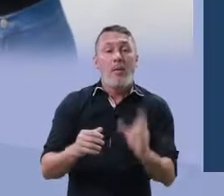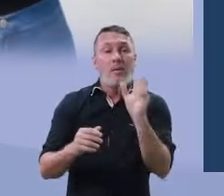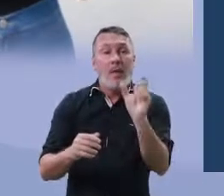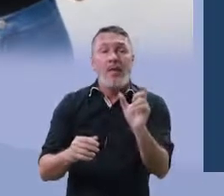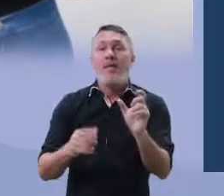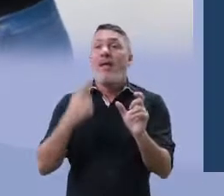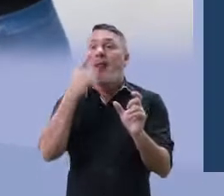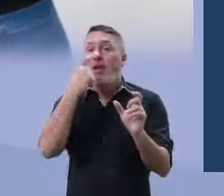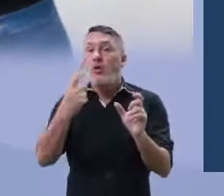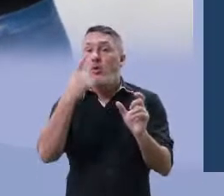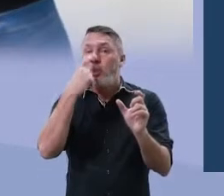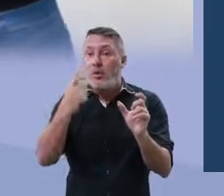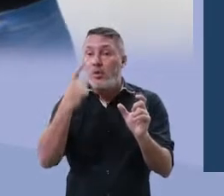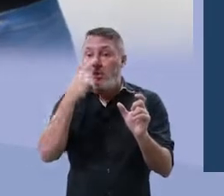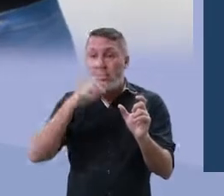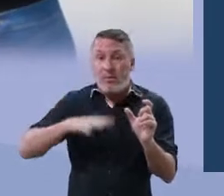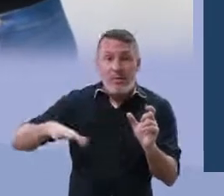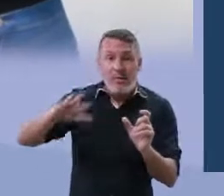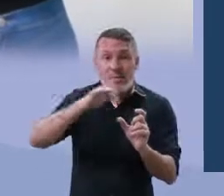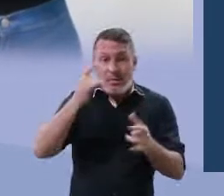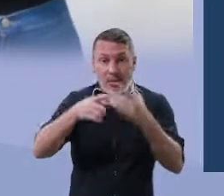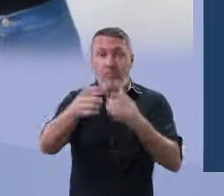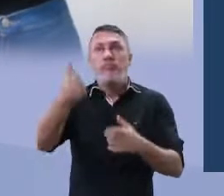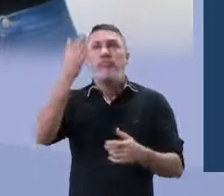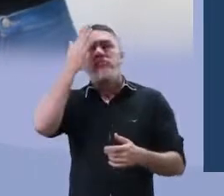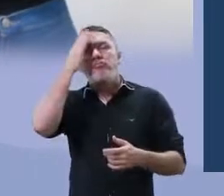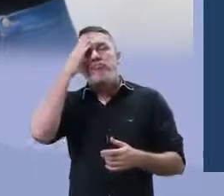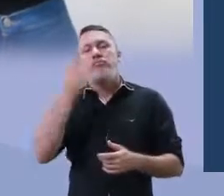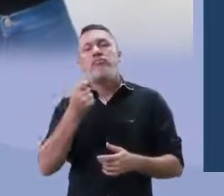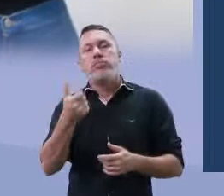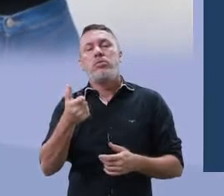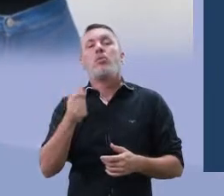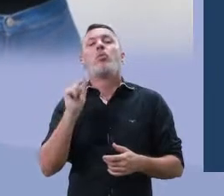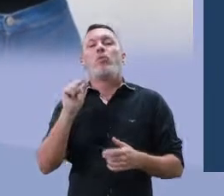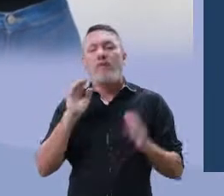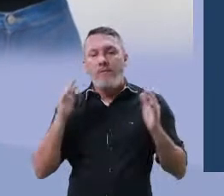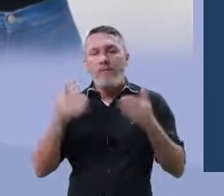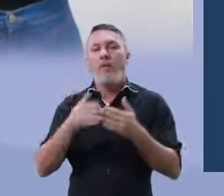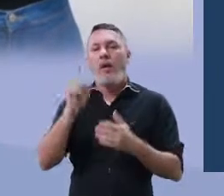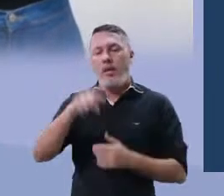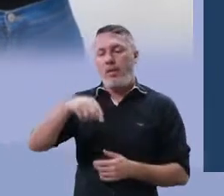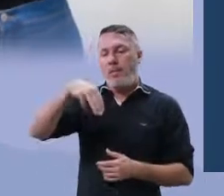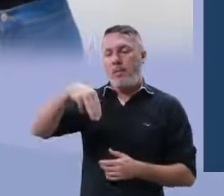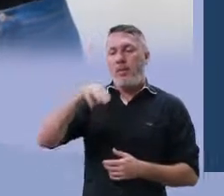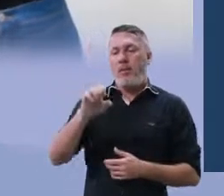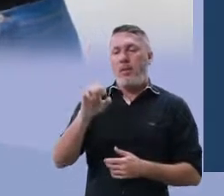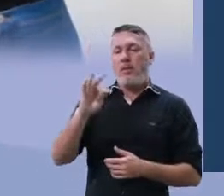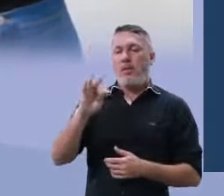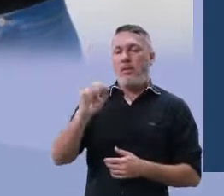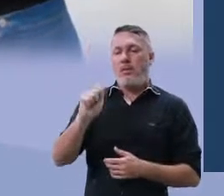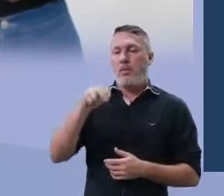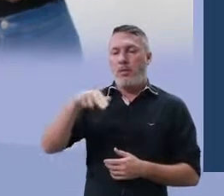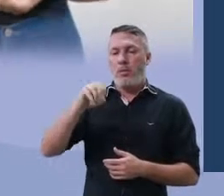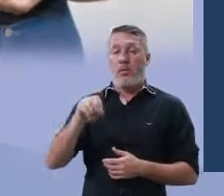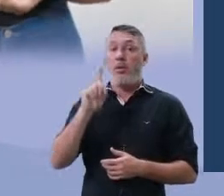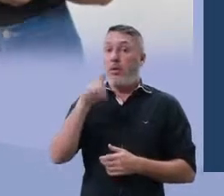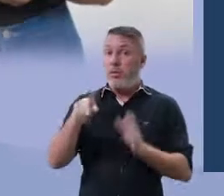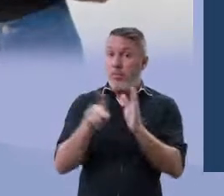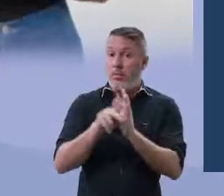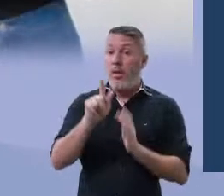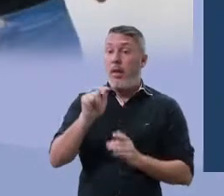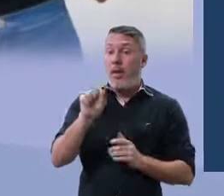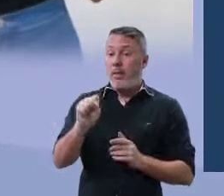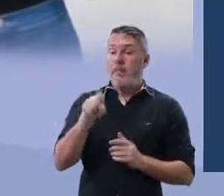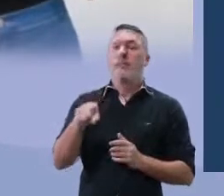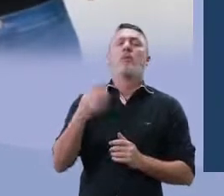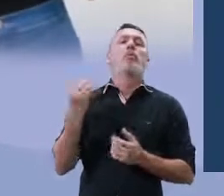Galera, todas as vezes que ele falar de queima de lixo, que ele estiver falando dessa produção, a gente vai falar então do metano,